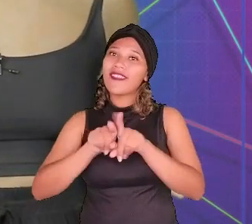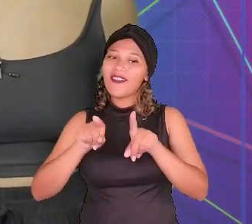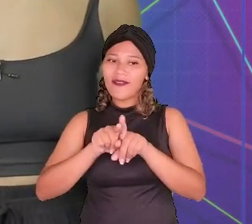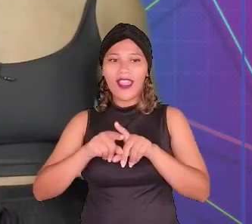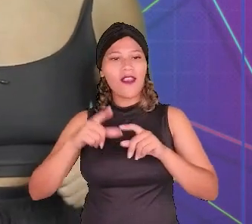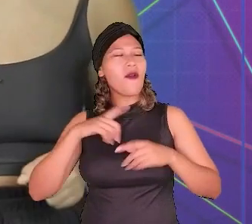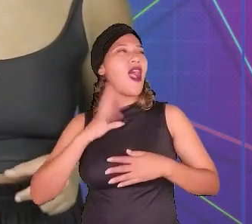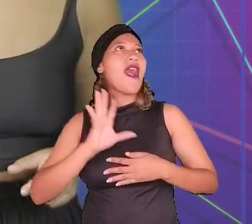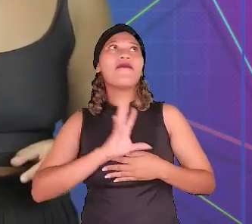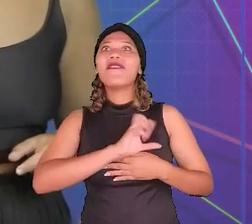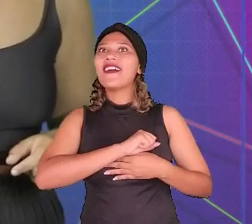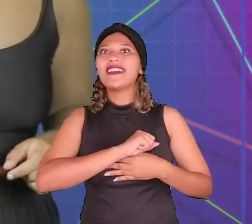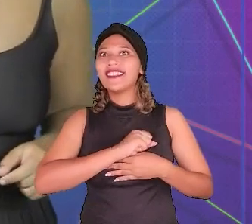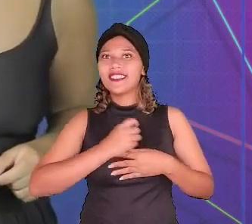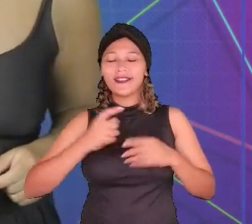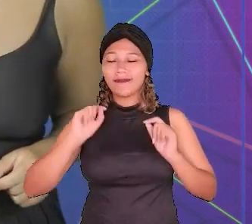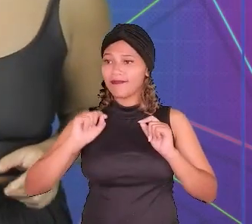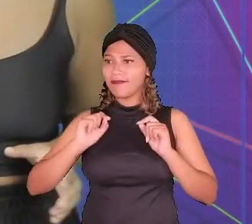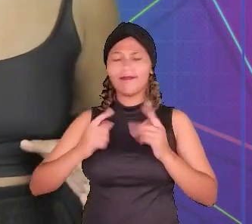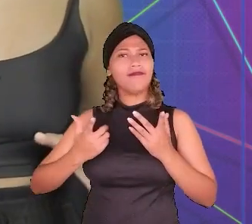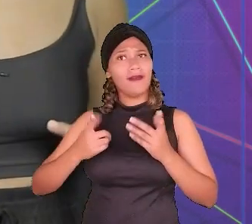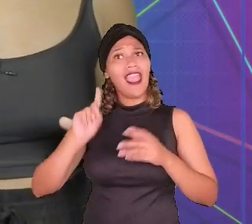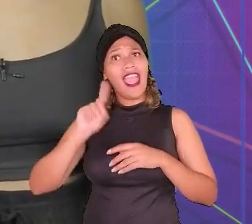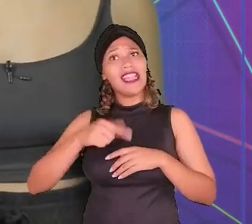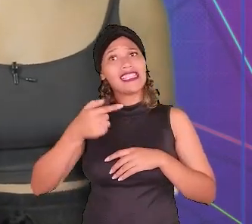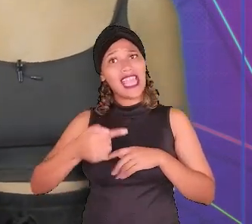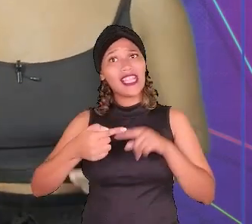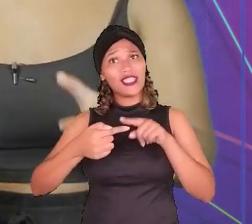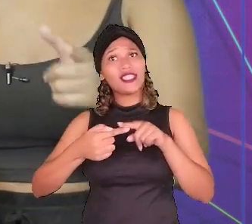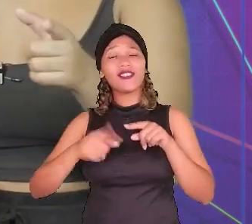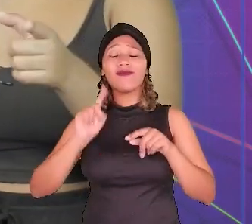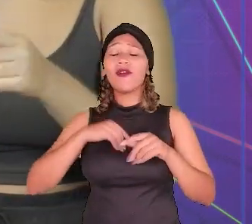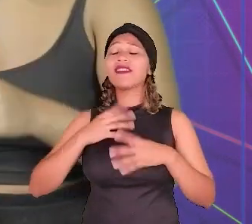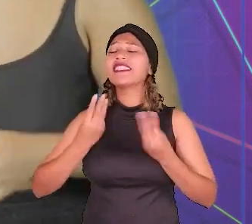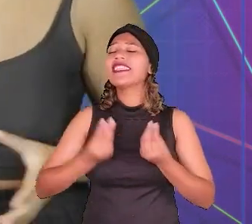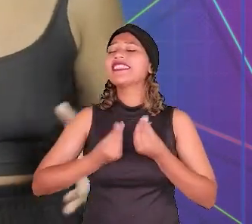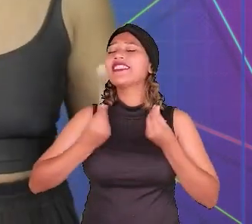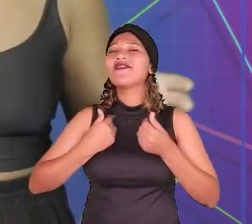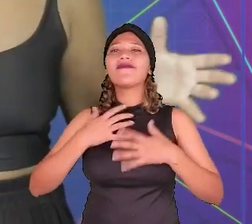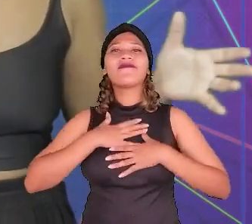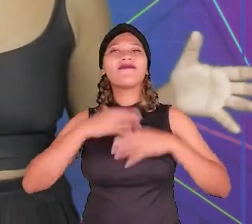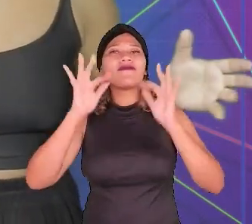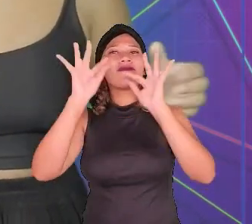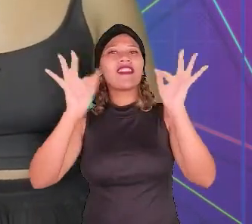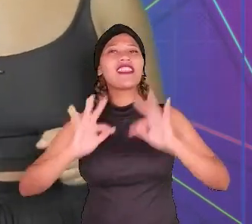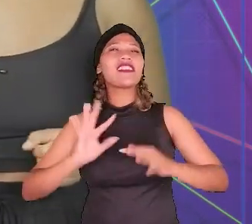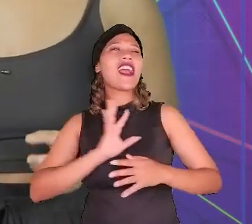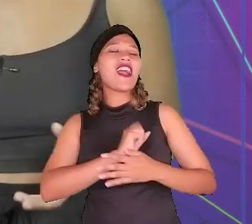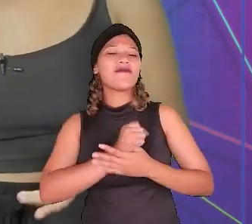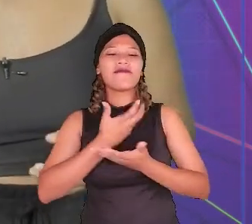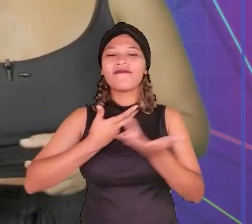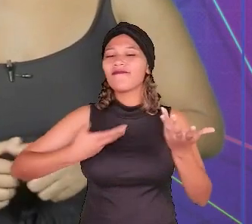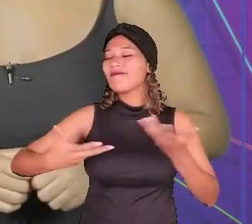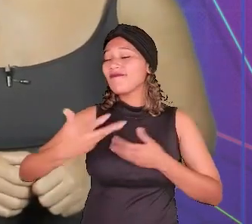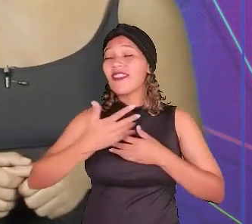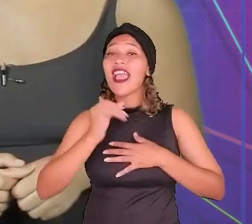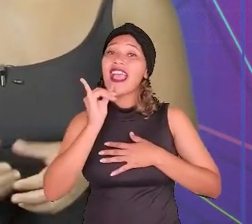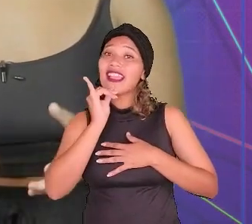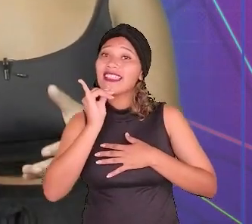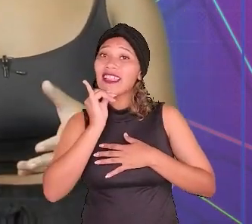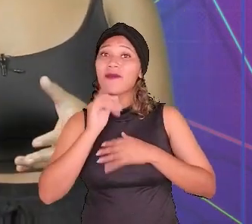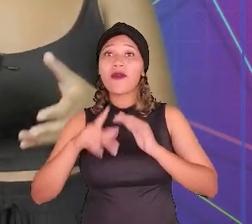O amante. O amante dá grande importância para as relações. É sensível e se sente feliz quando ama e é